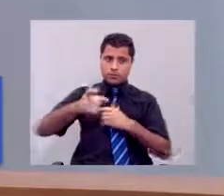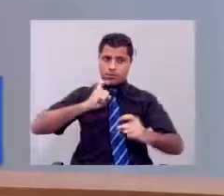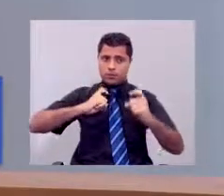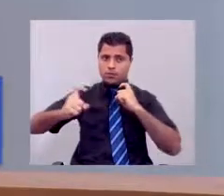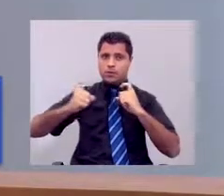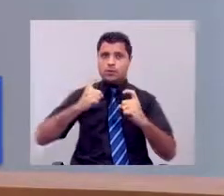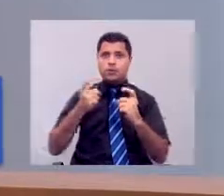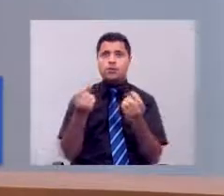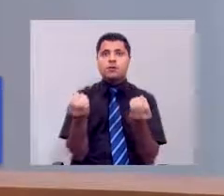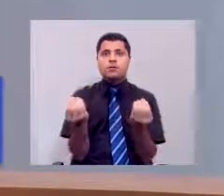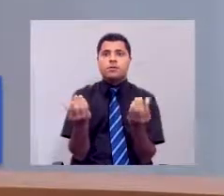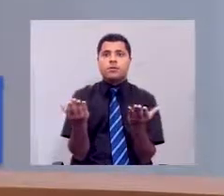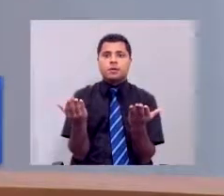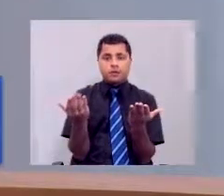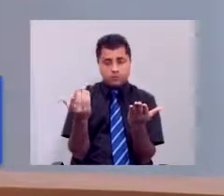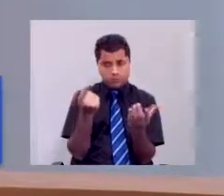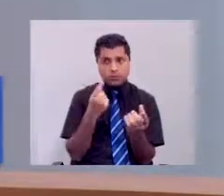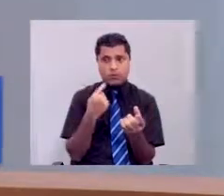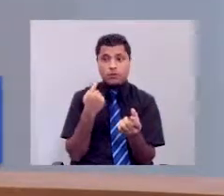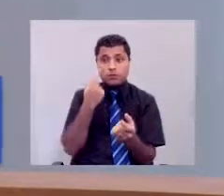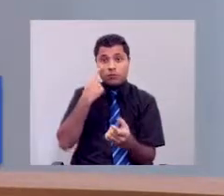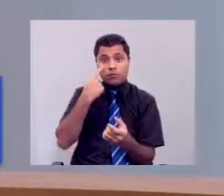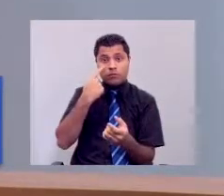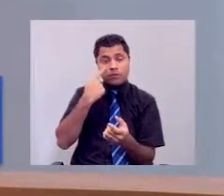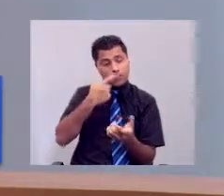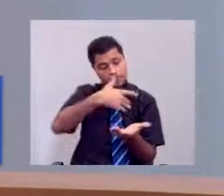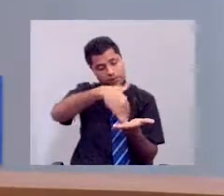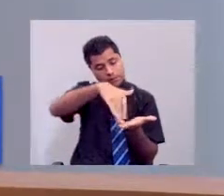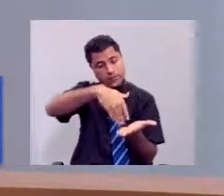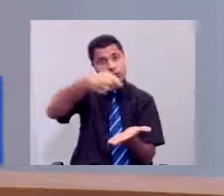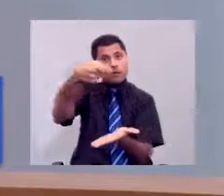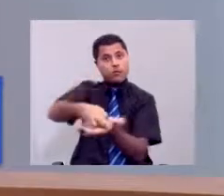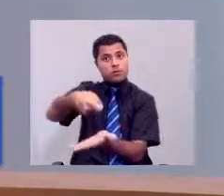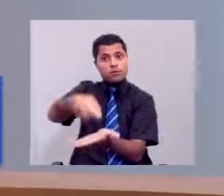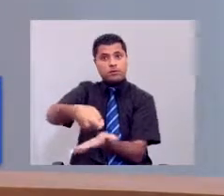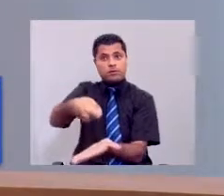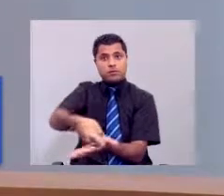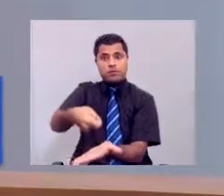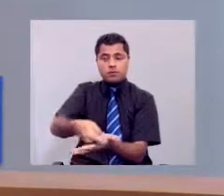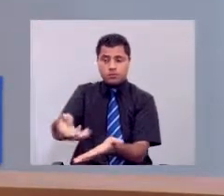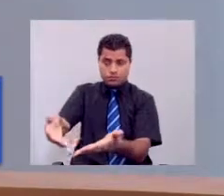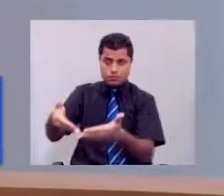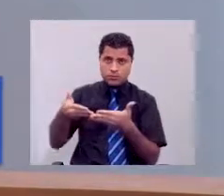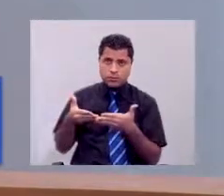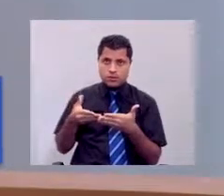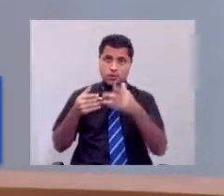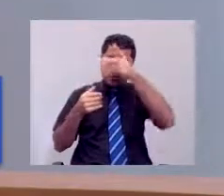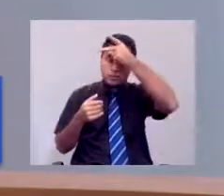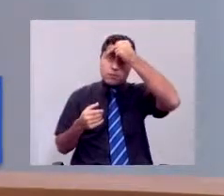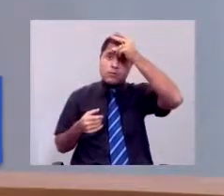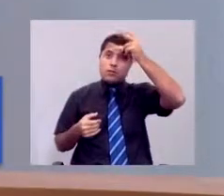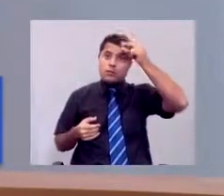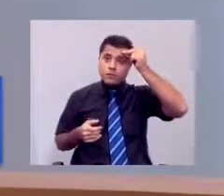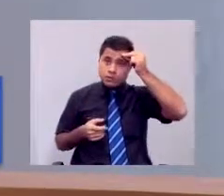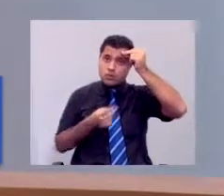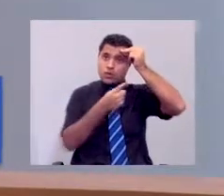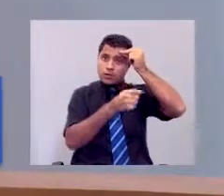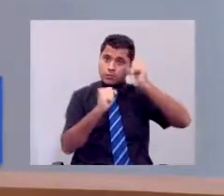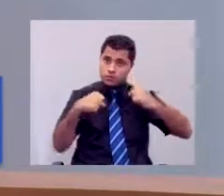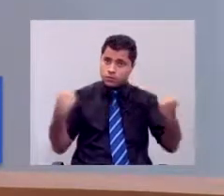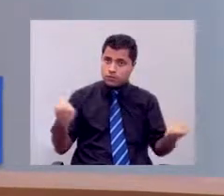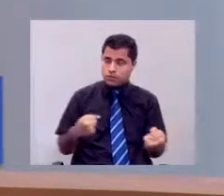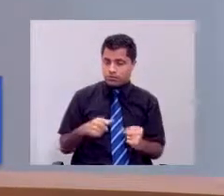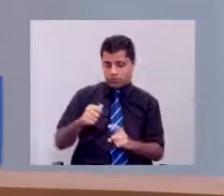da Comissão de Saúde, que nós iremos cobrar do secretário que a Prefeitura possa aumentar esse subsídio